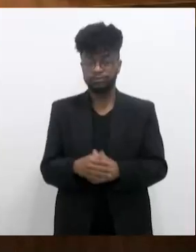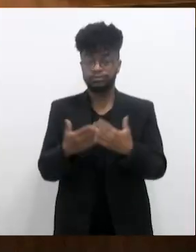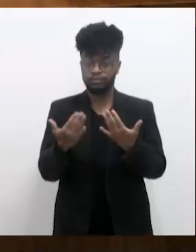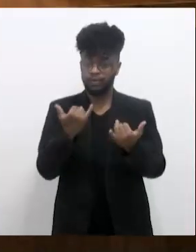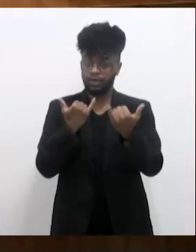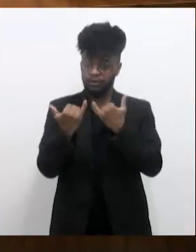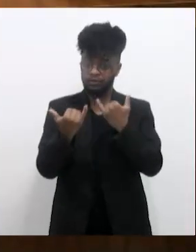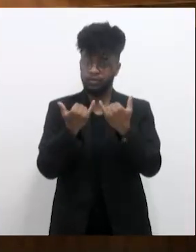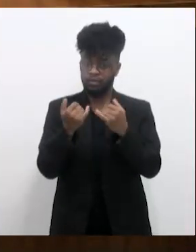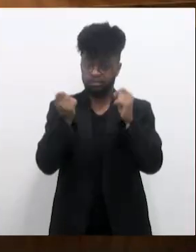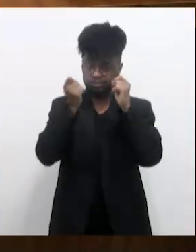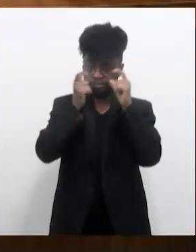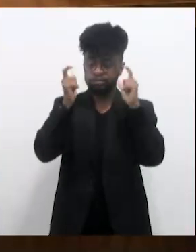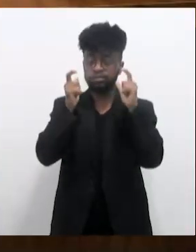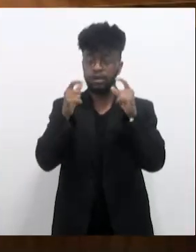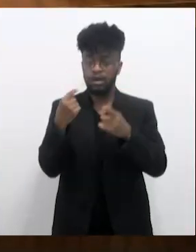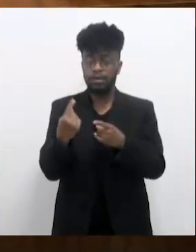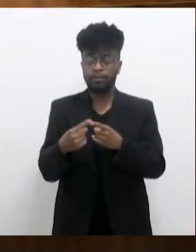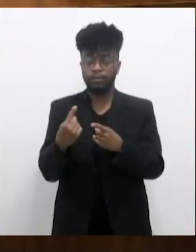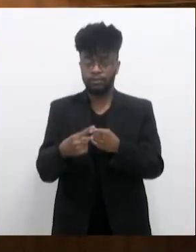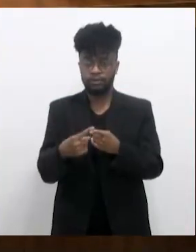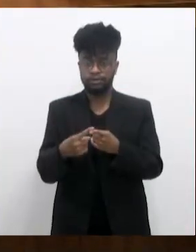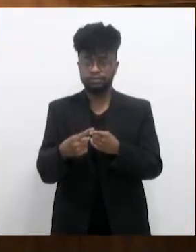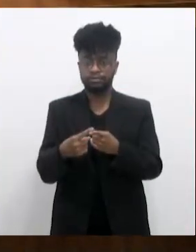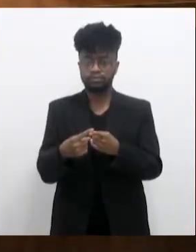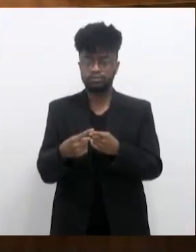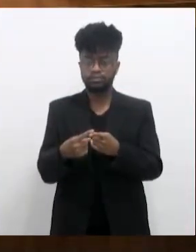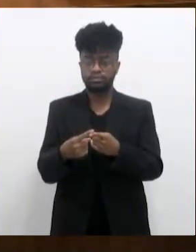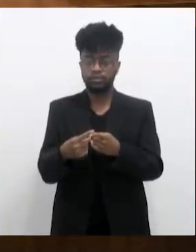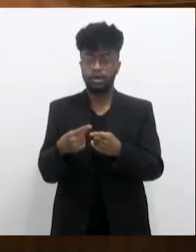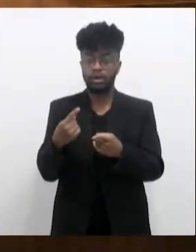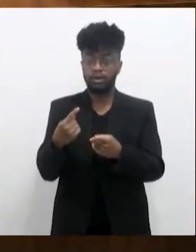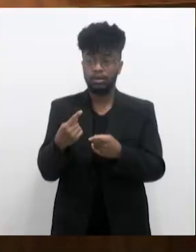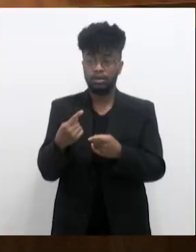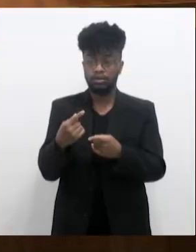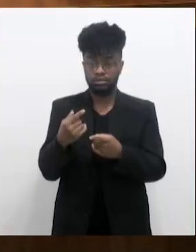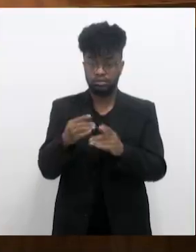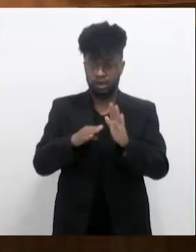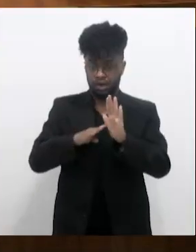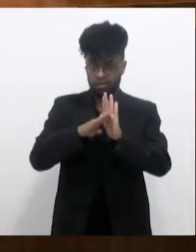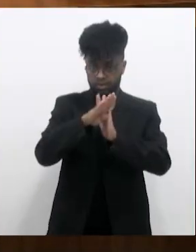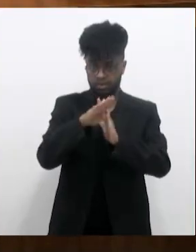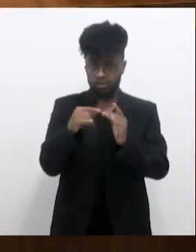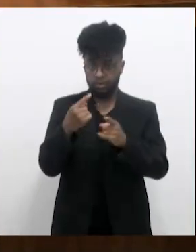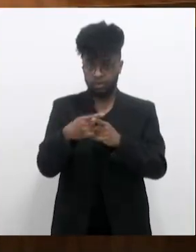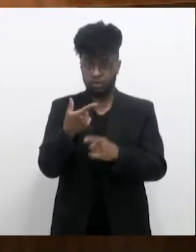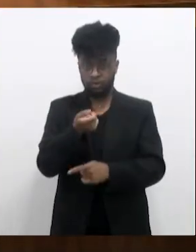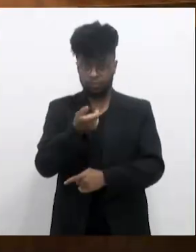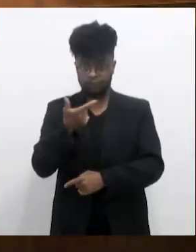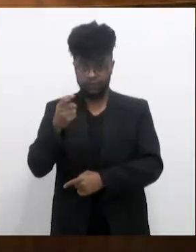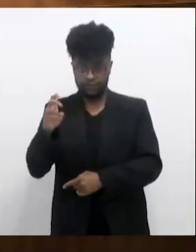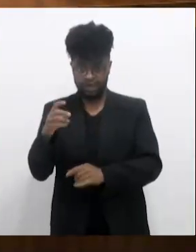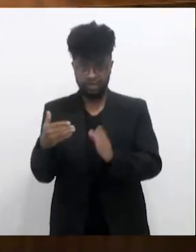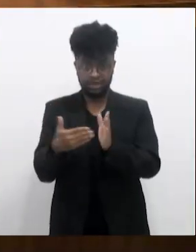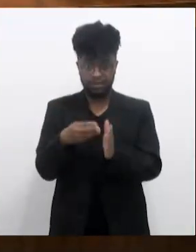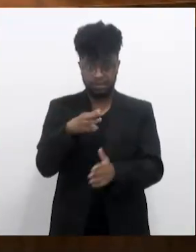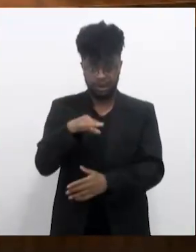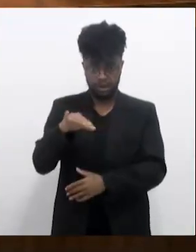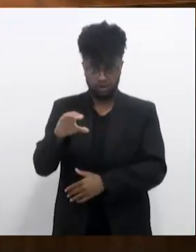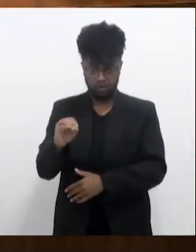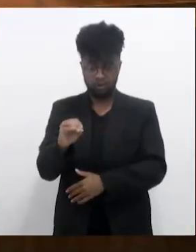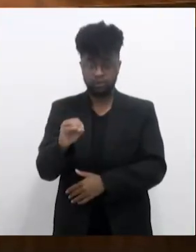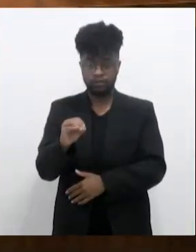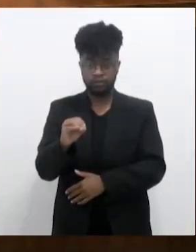muito alarmante, presidente, pelo seguinte, porque isso vem crescendo. Em 2025, até maio, nós temos